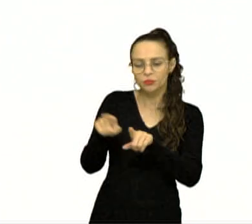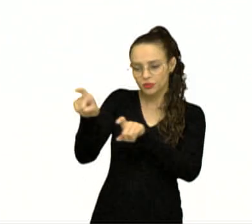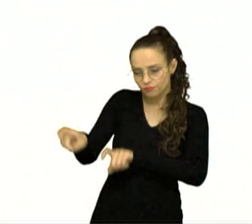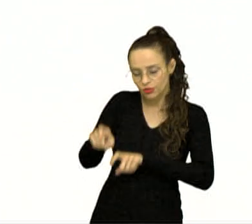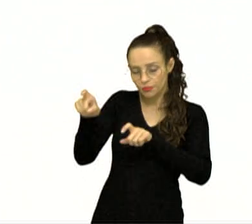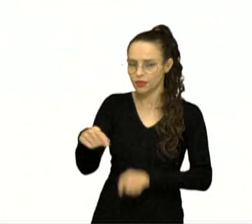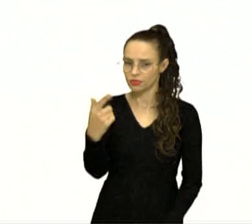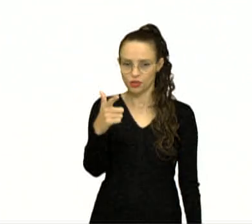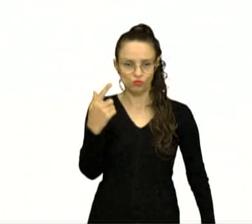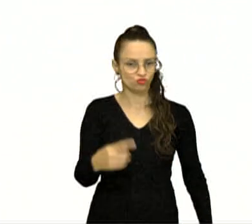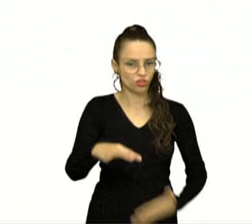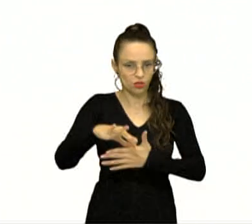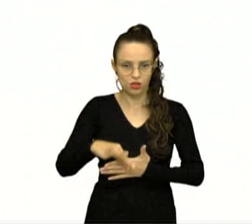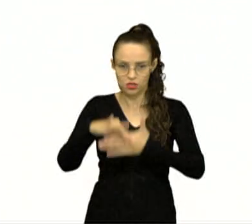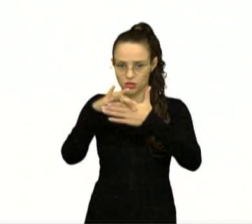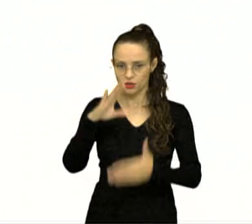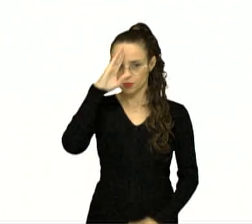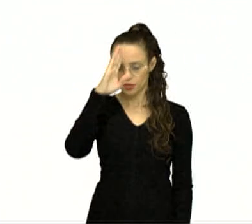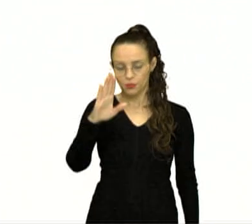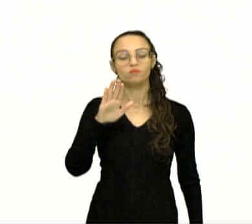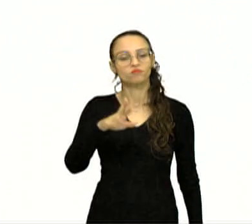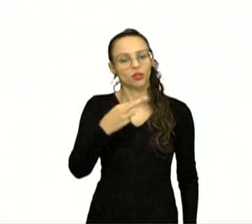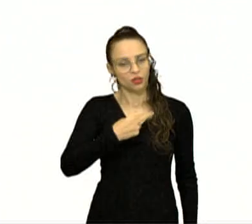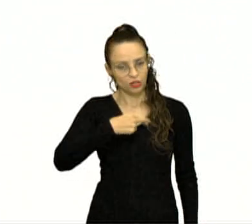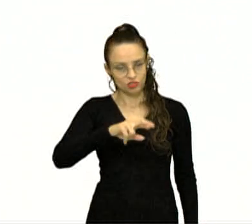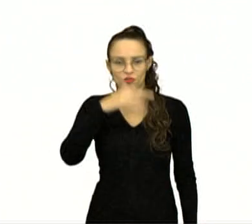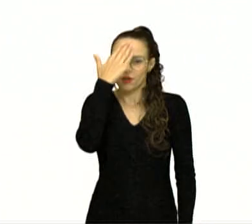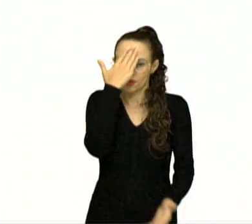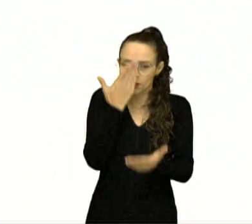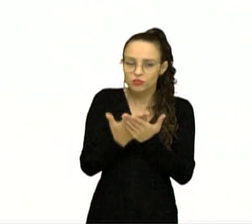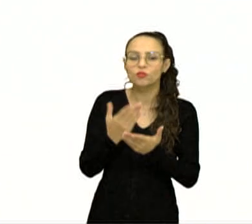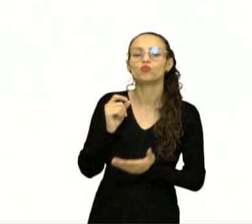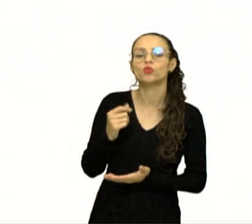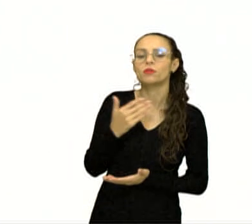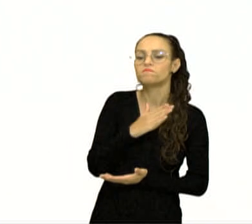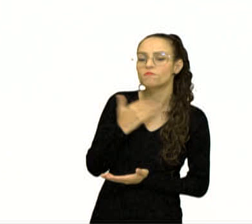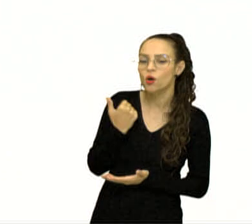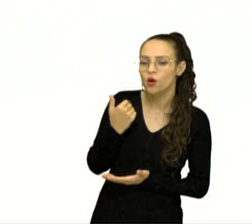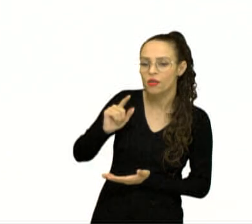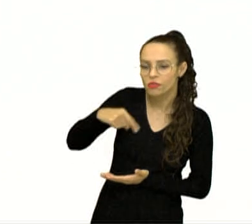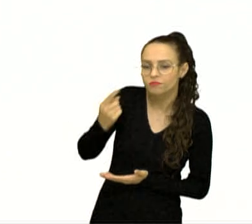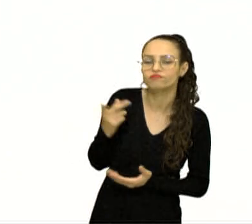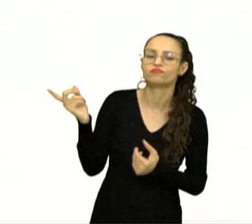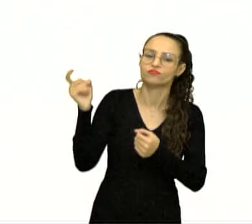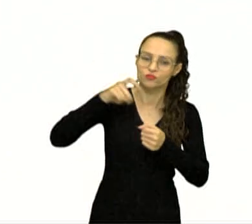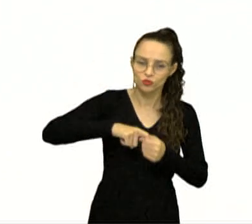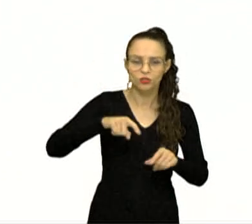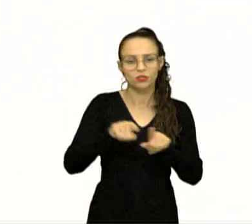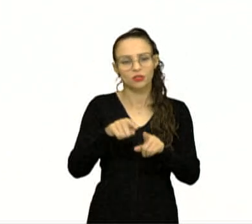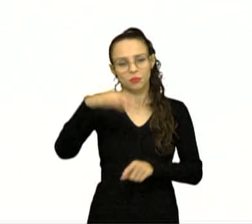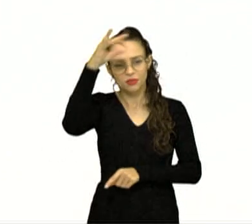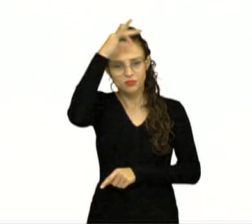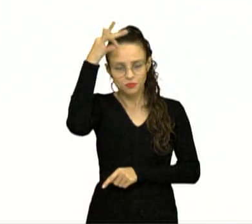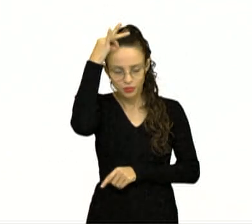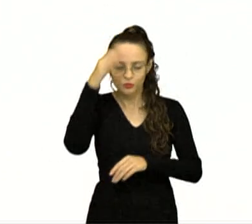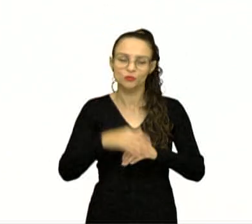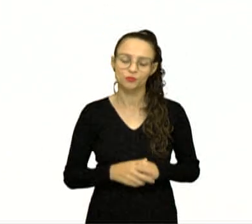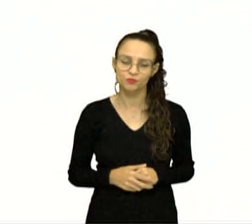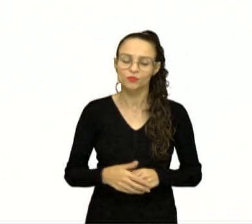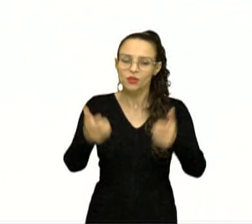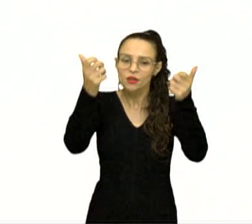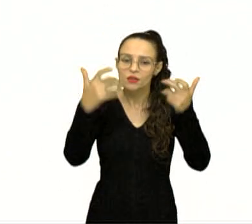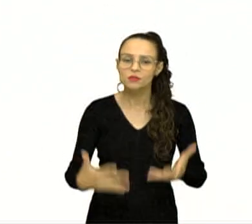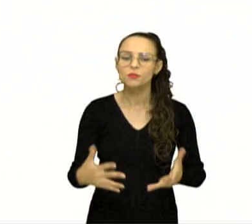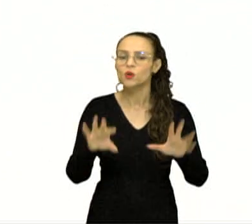central. E sua religiosidade? Acreditavam na reencarnação e a crença em maus espíritos. Retomada, estudamos o processo de povoamento